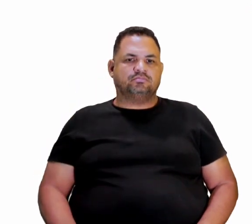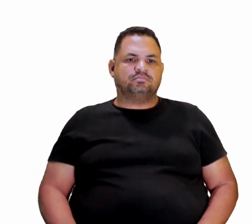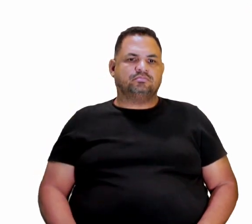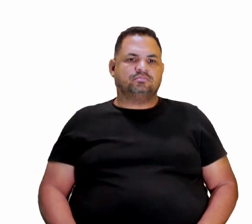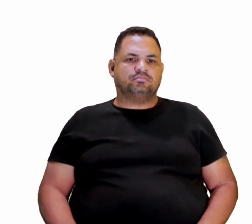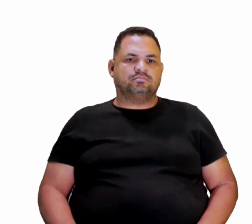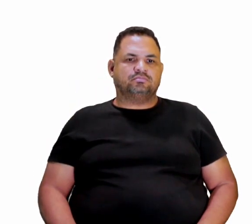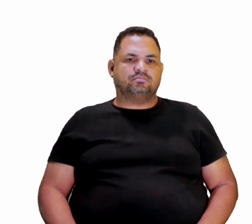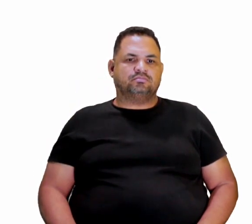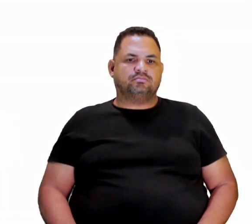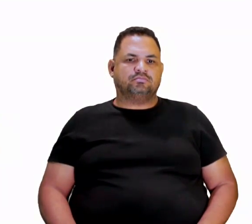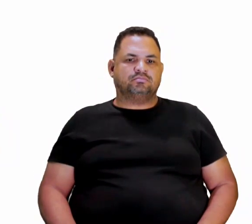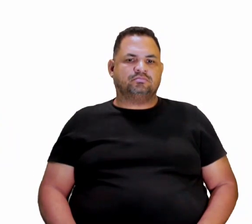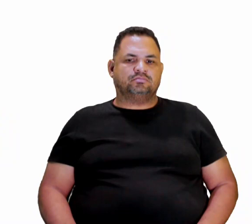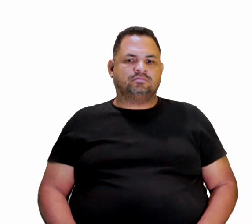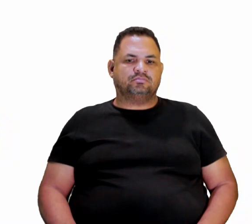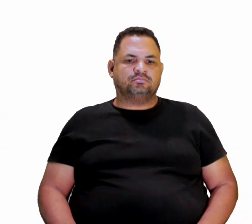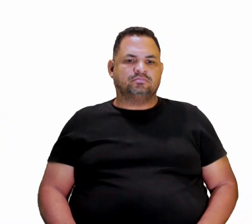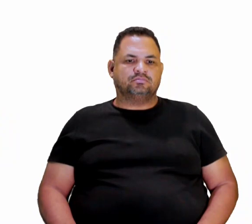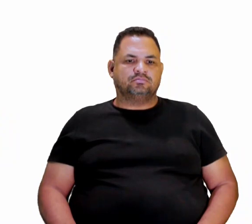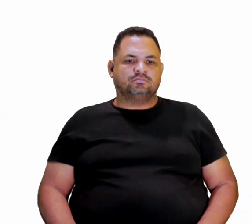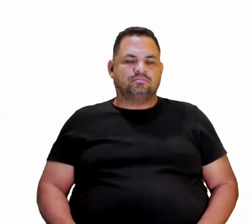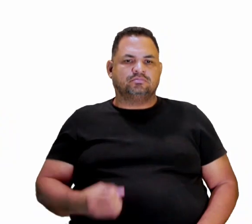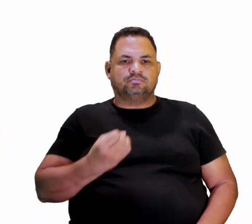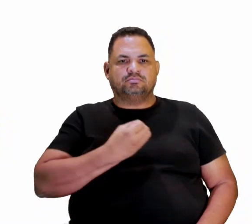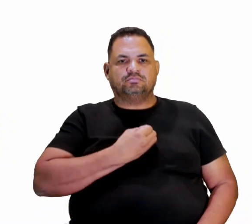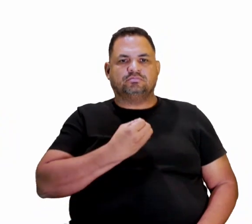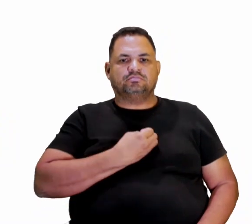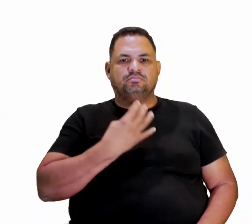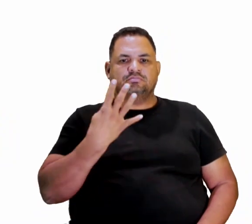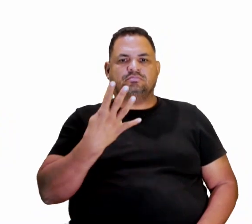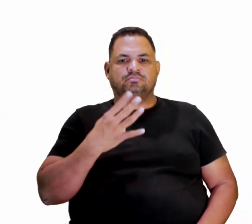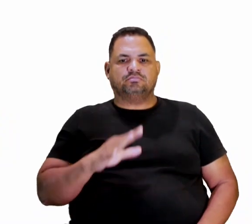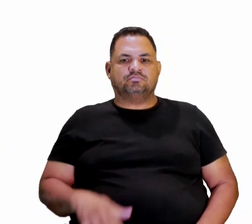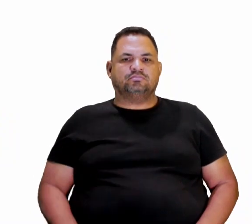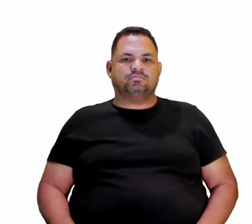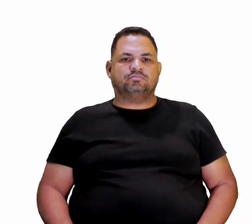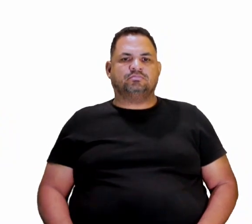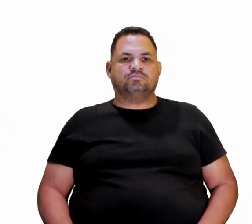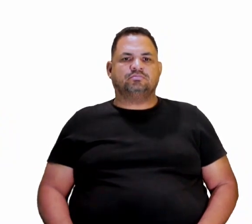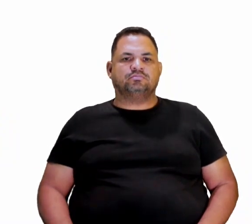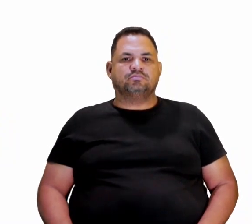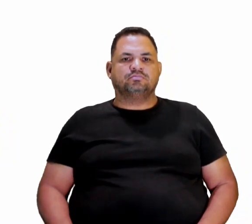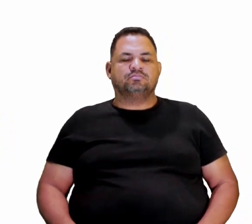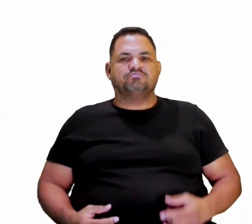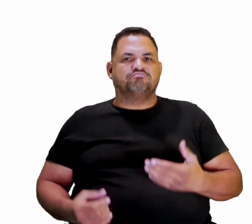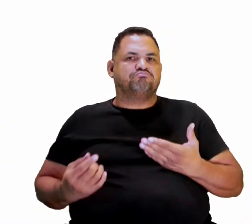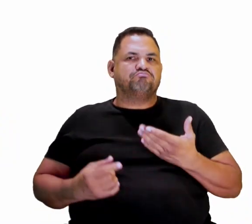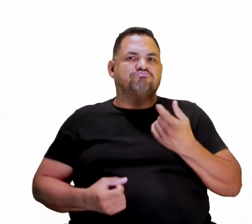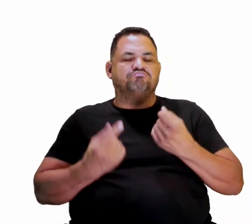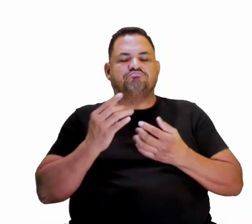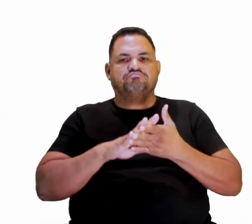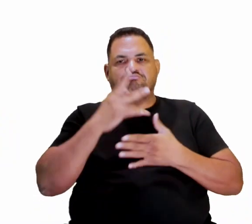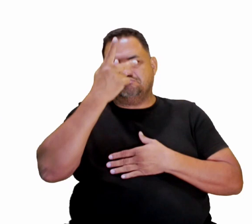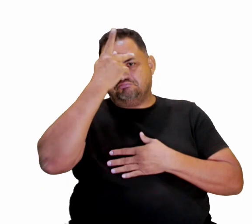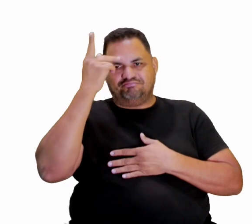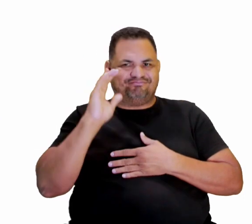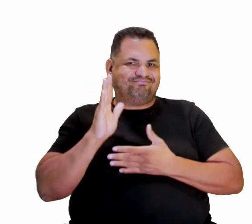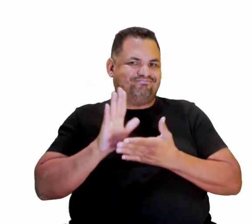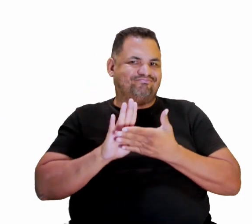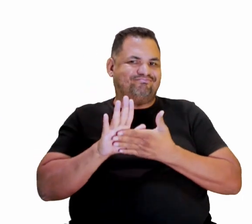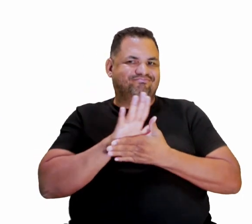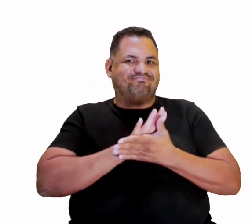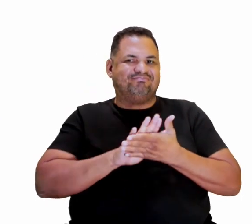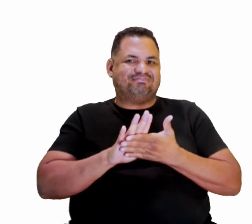usually. Então, a questão 4 e a última, para algumas pessoas viajar não é nada divertido, pois estas se sentem